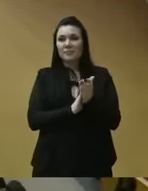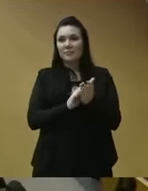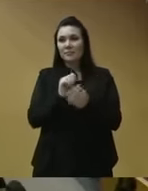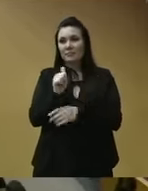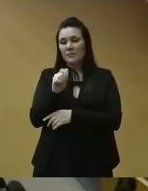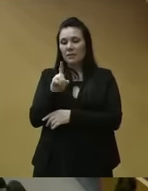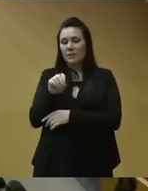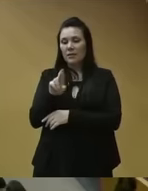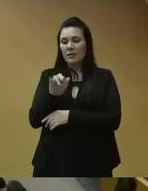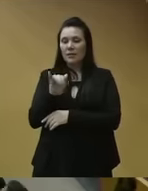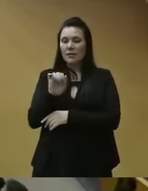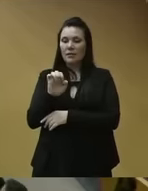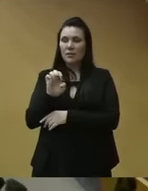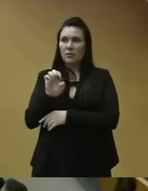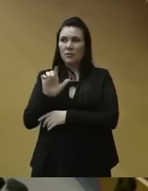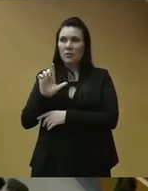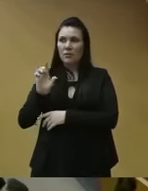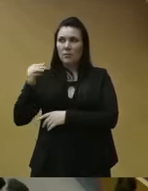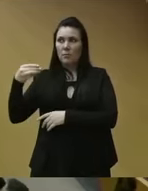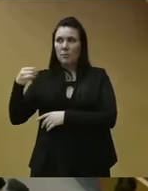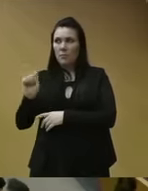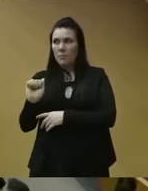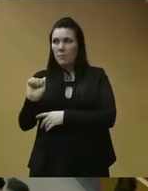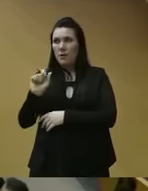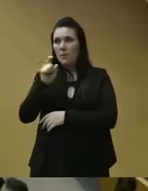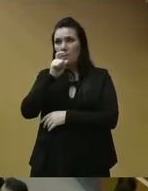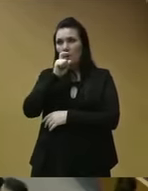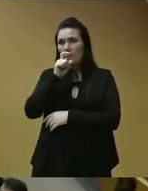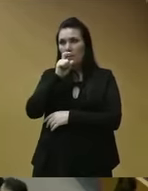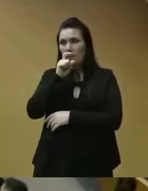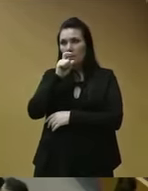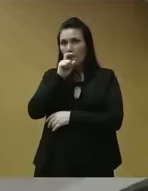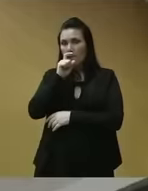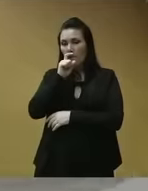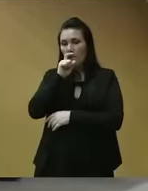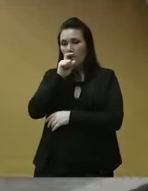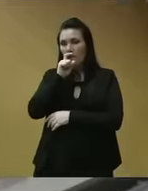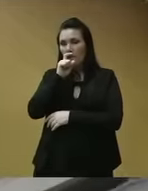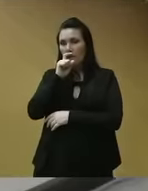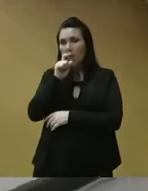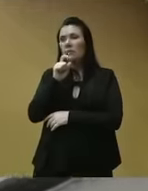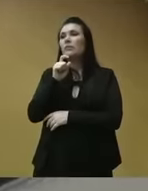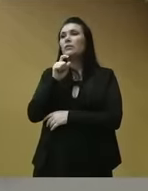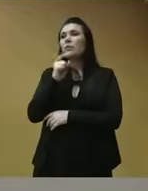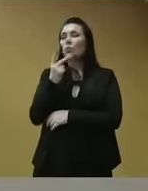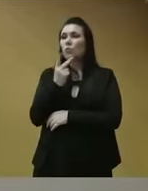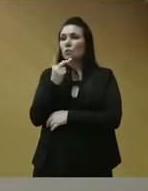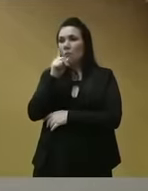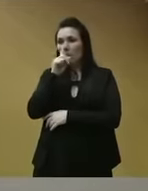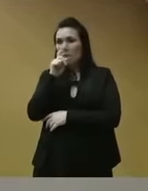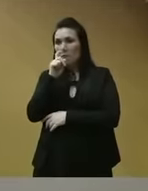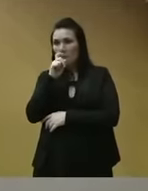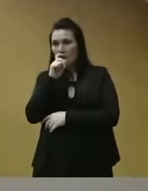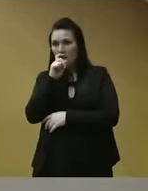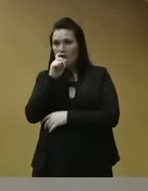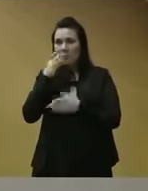Adriel Nadal, filho de Valmir Nadal e Sirlene Martins Nadal, natural de Nova Prata.